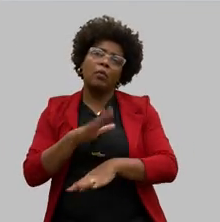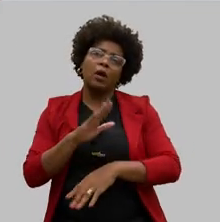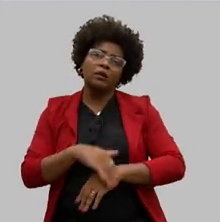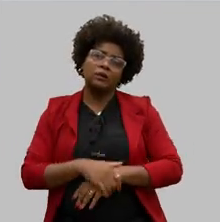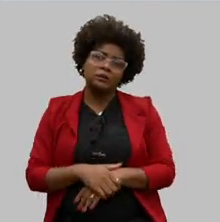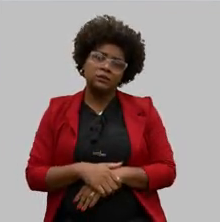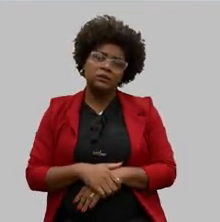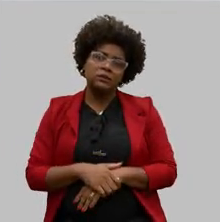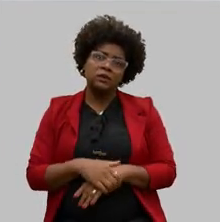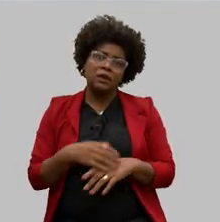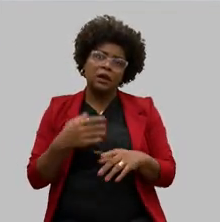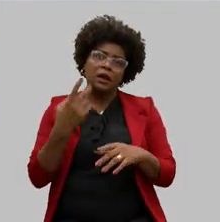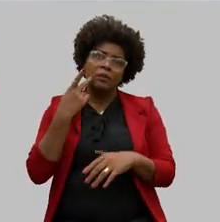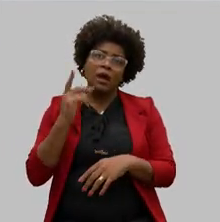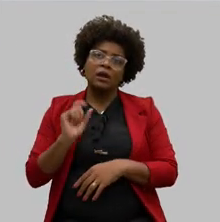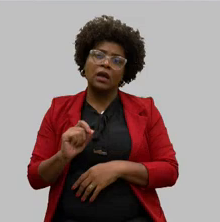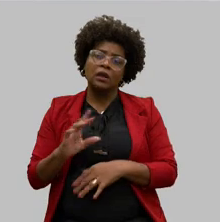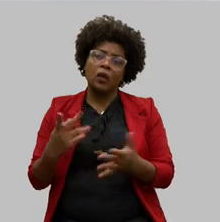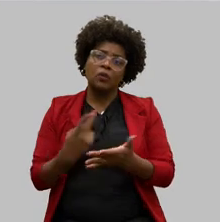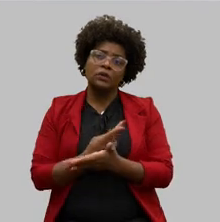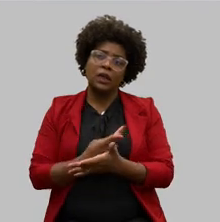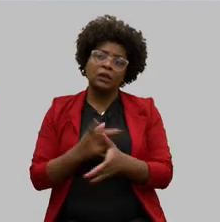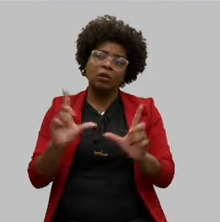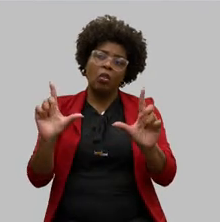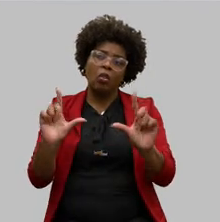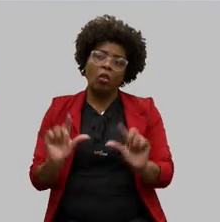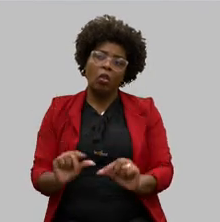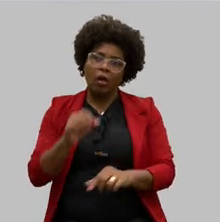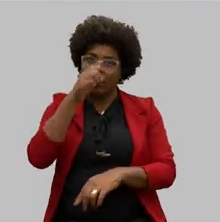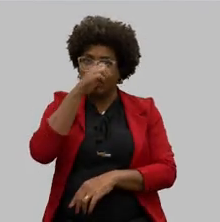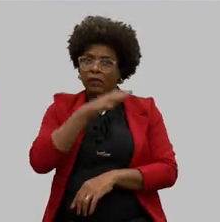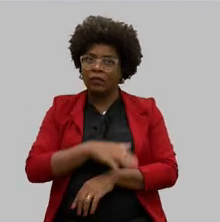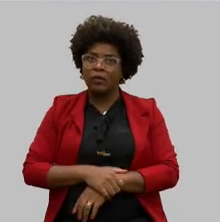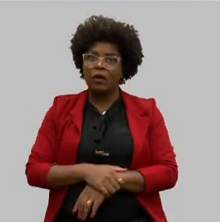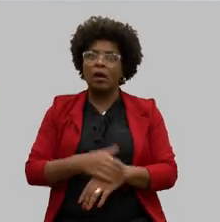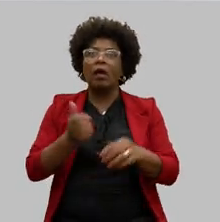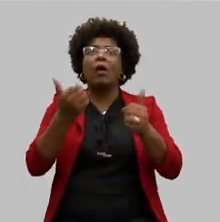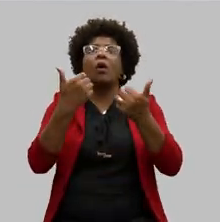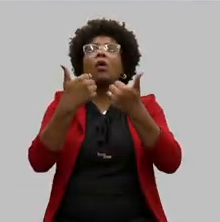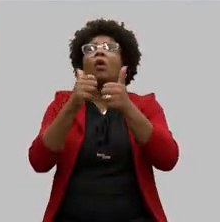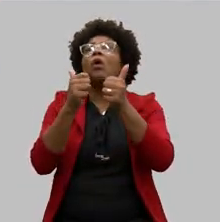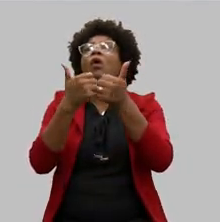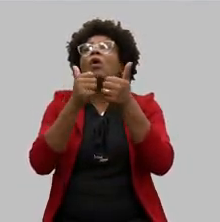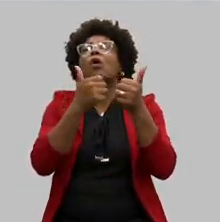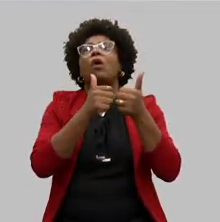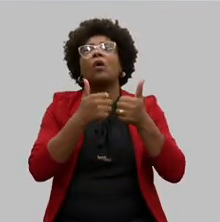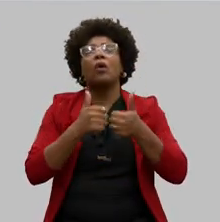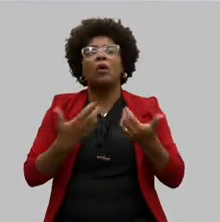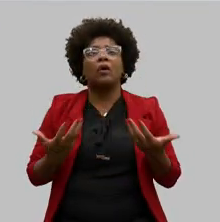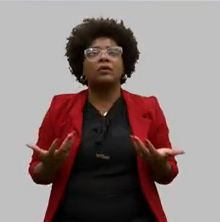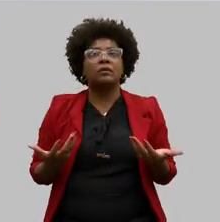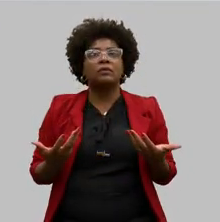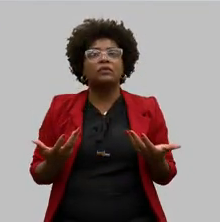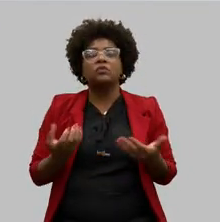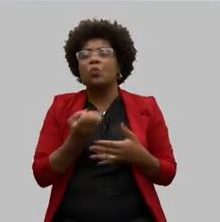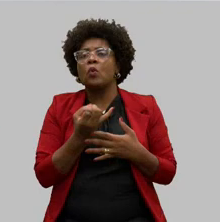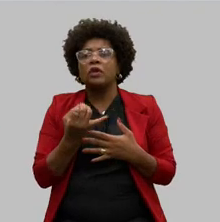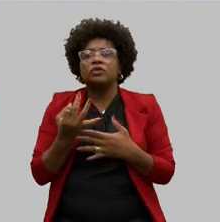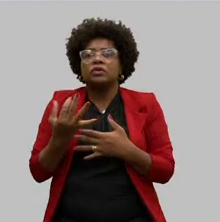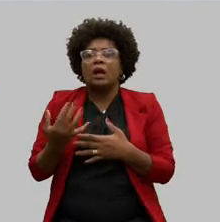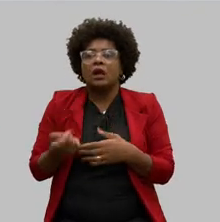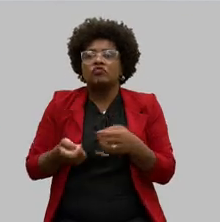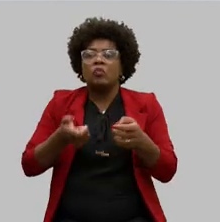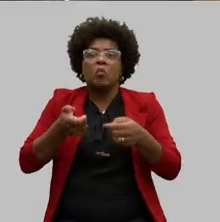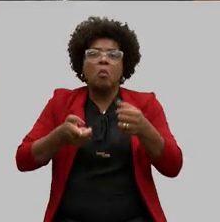sofra menos violência a questão dos ônibus os ônibus número pequeno como